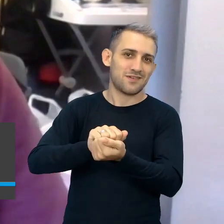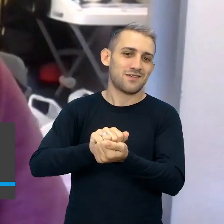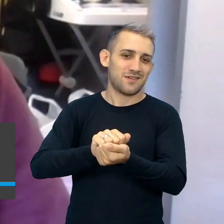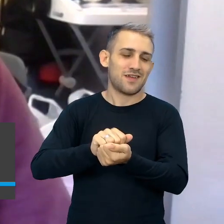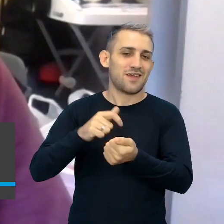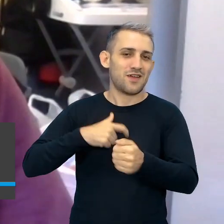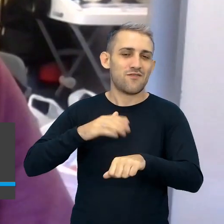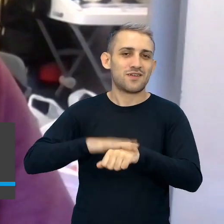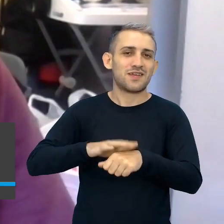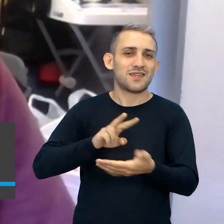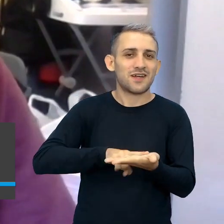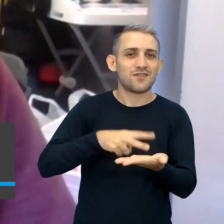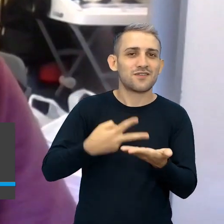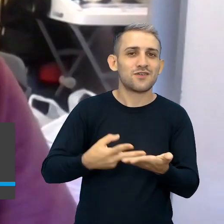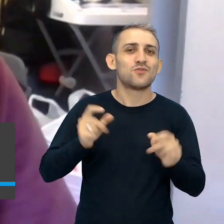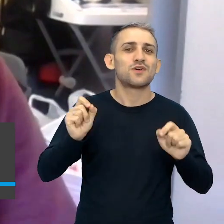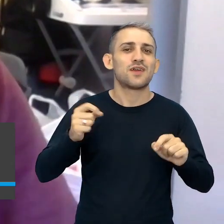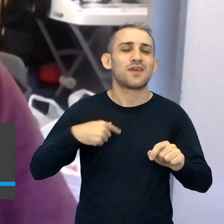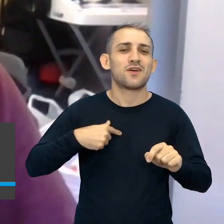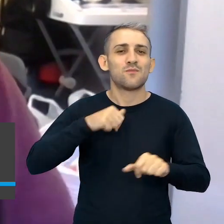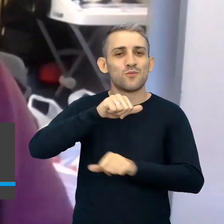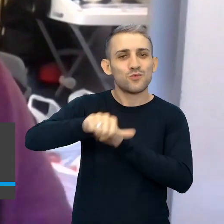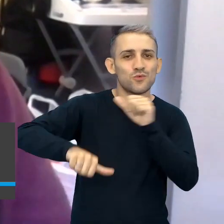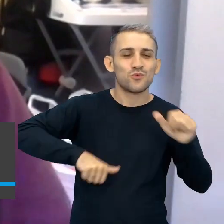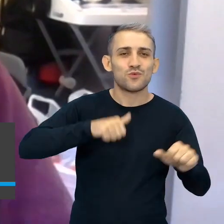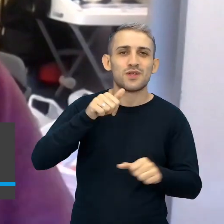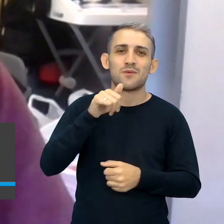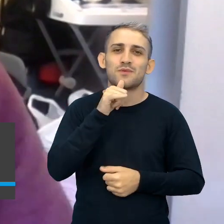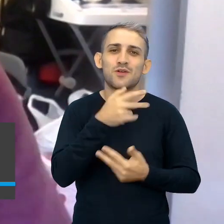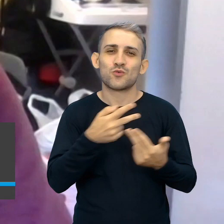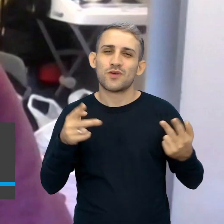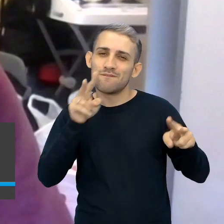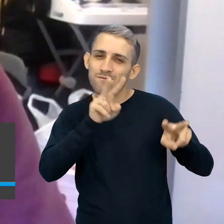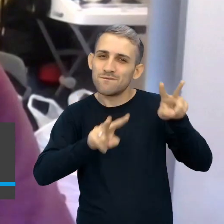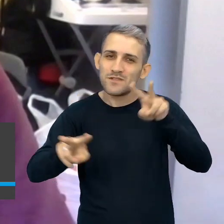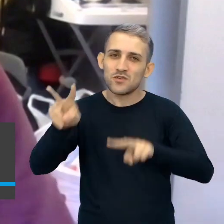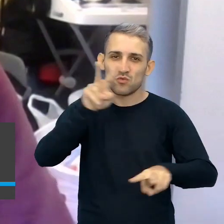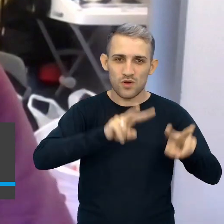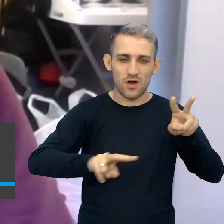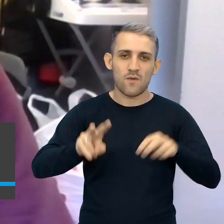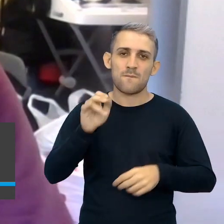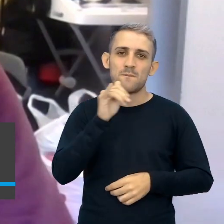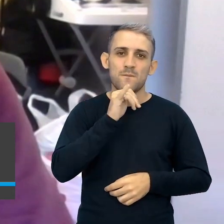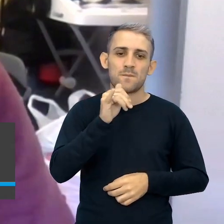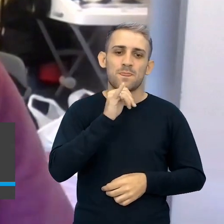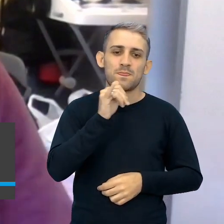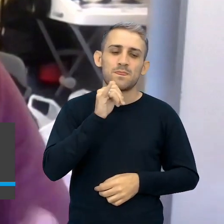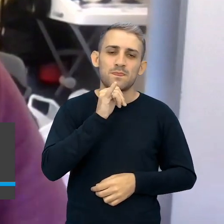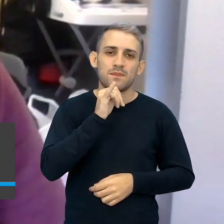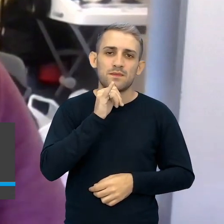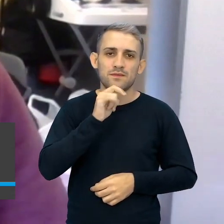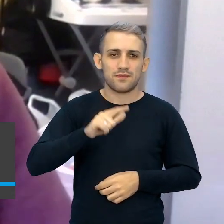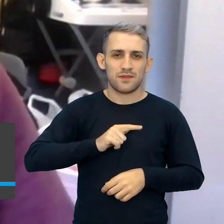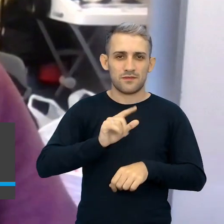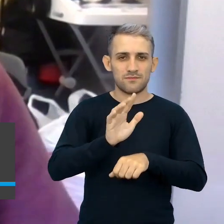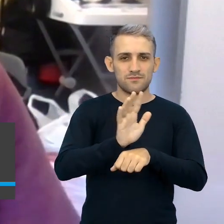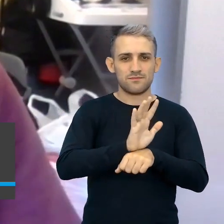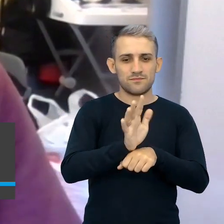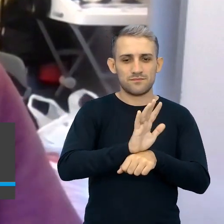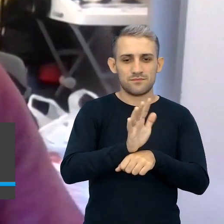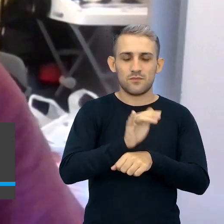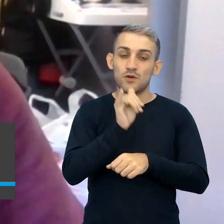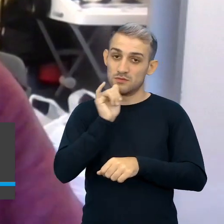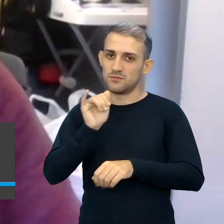é interessante, que eu poderia transformar para alguma forma visual. Dando um exemplo, num filme, num